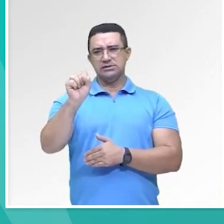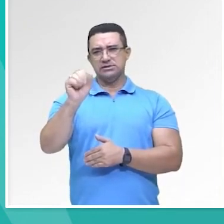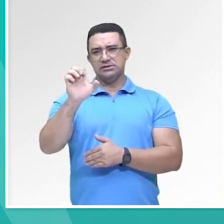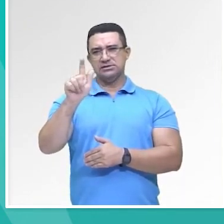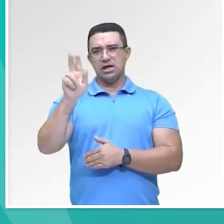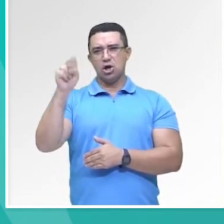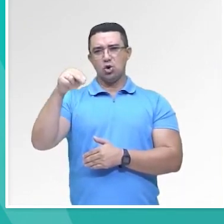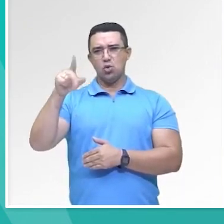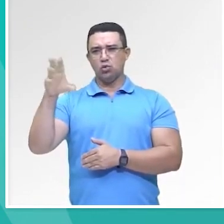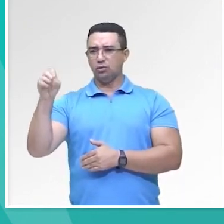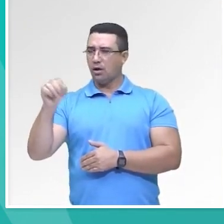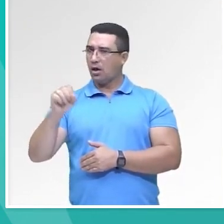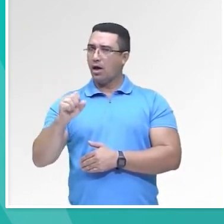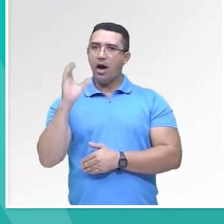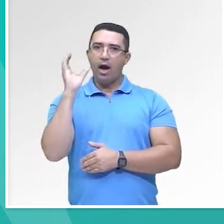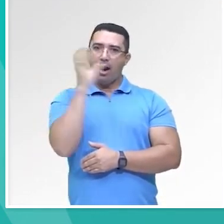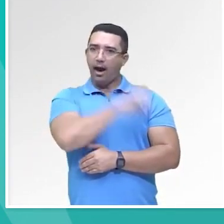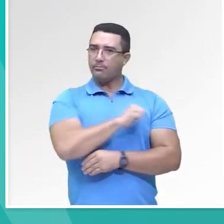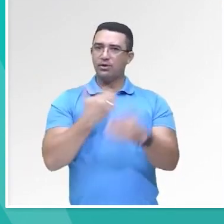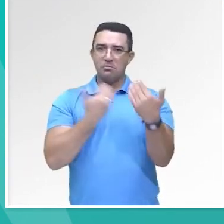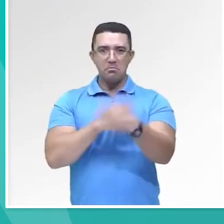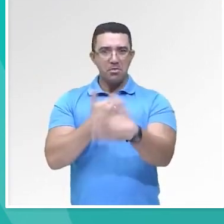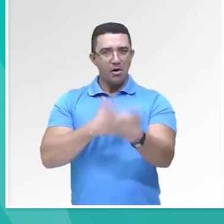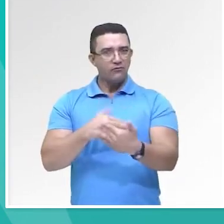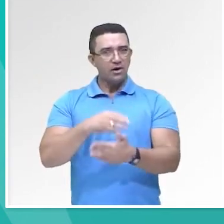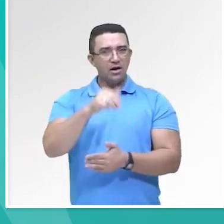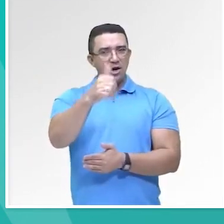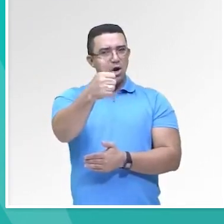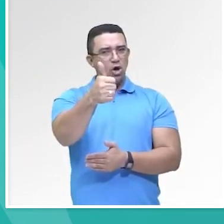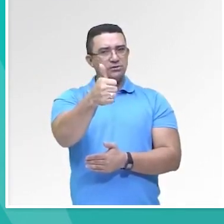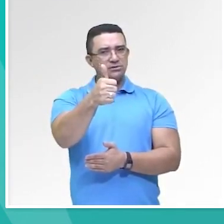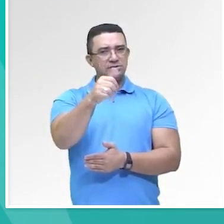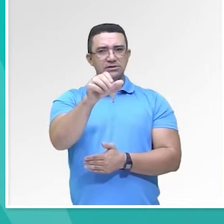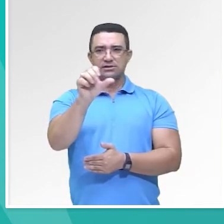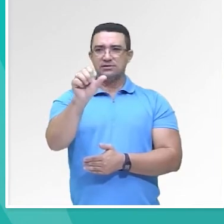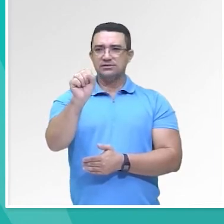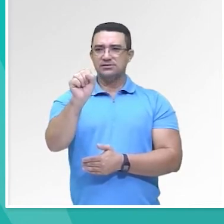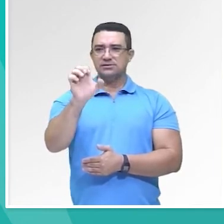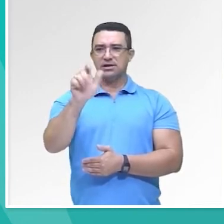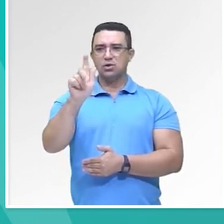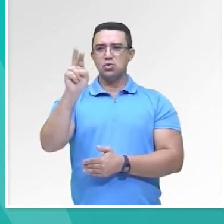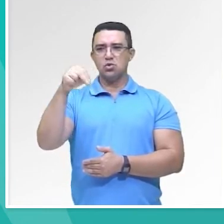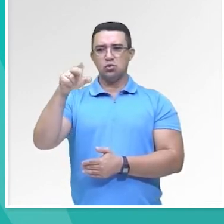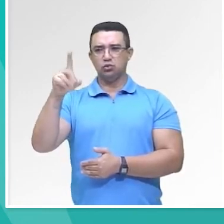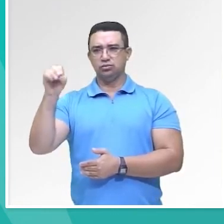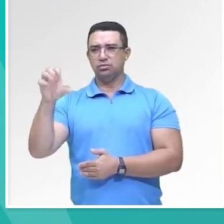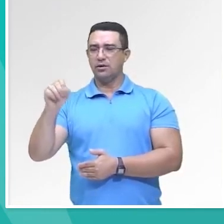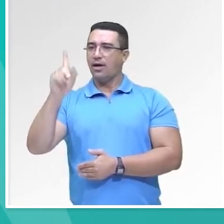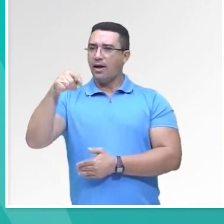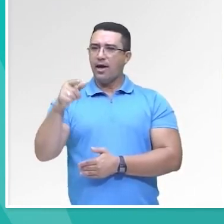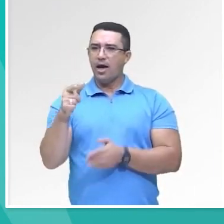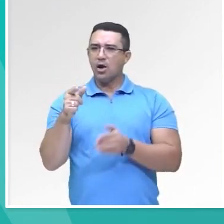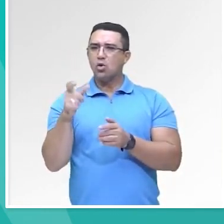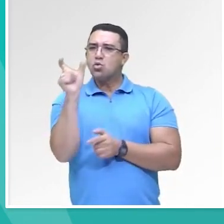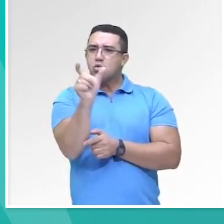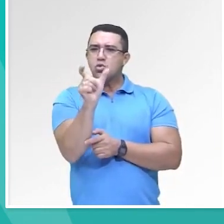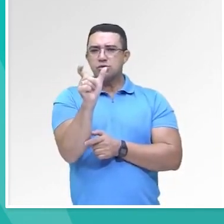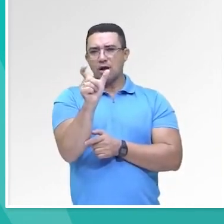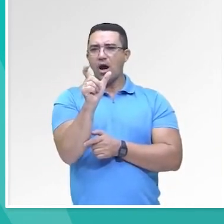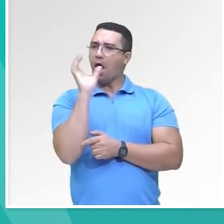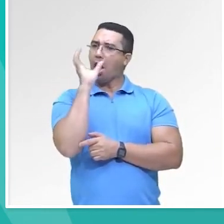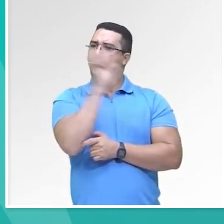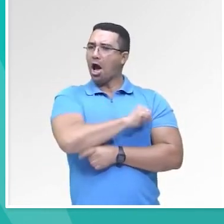verem quão rápida é essa prova, por isso que ela é chamada também de corrida de curta distância. Vamos